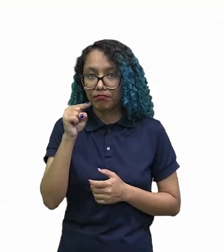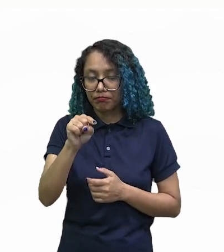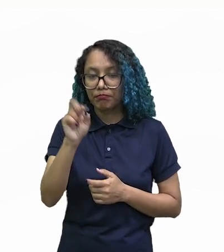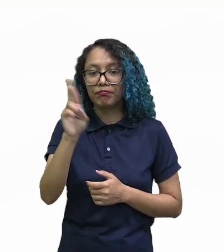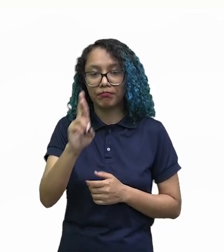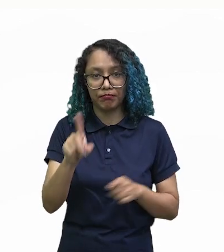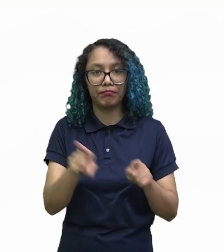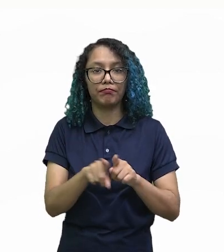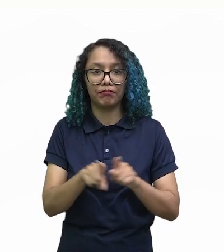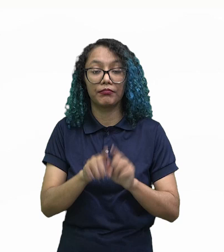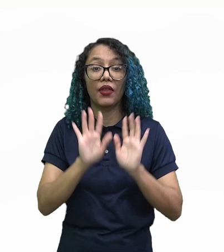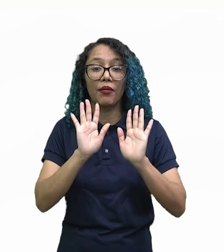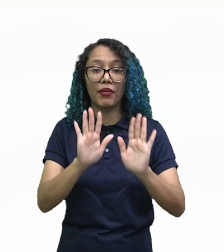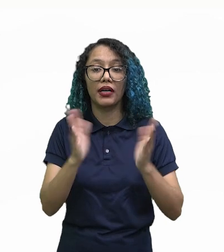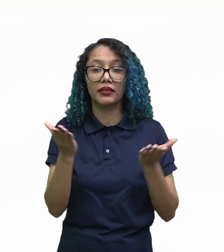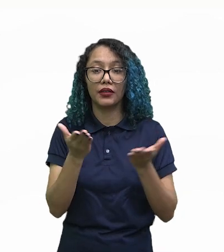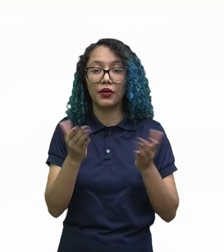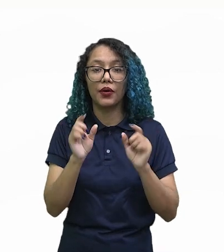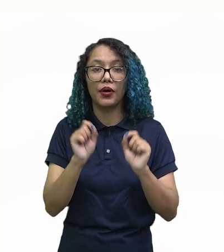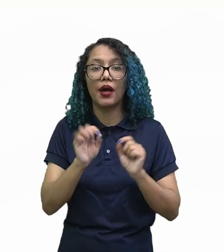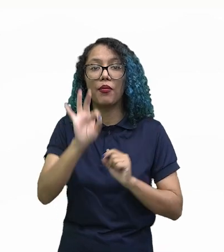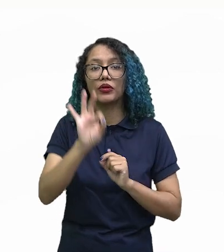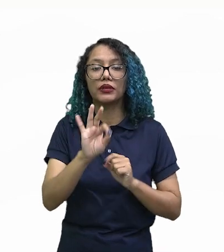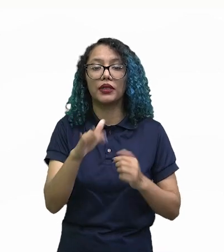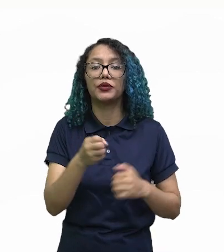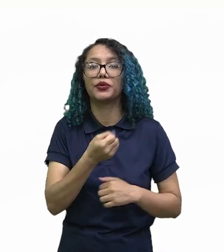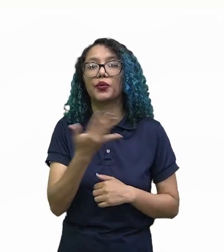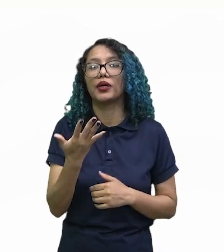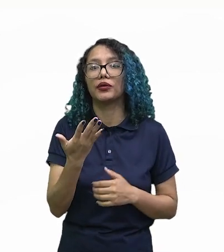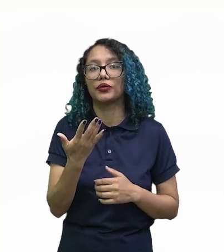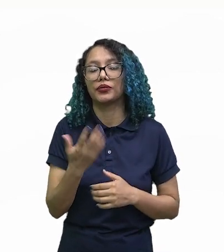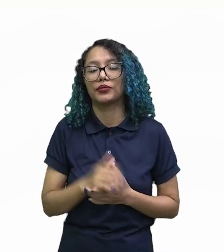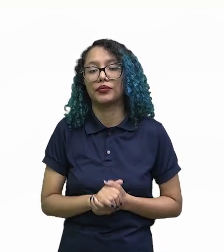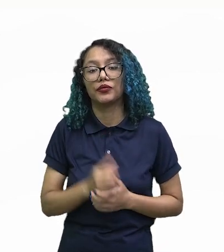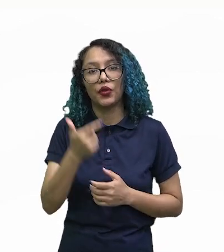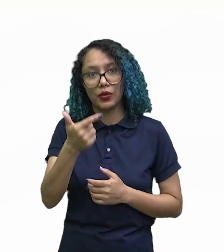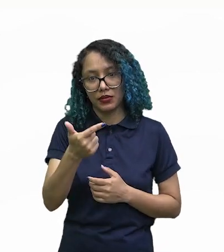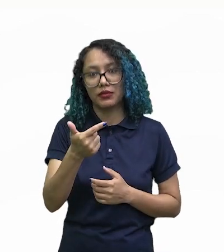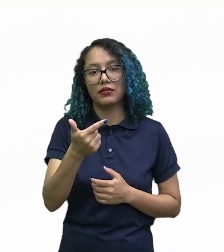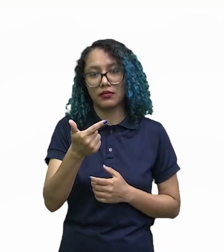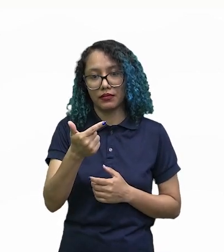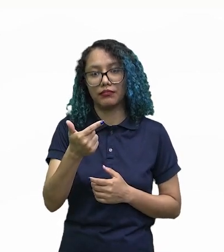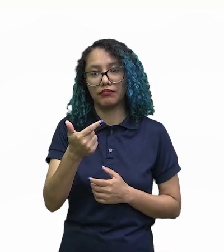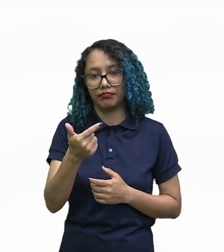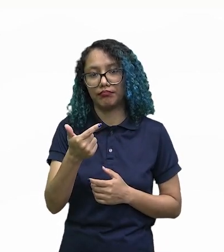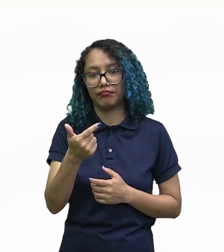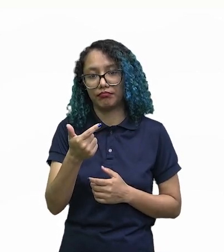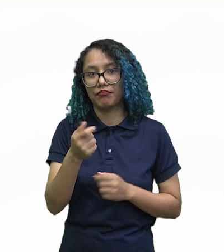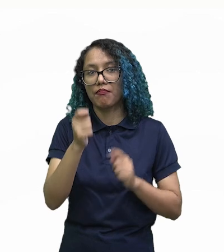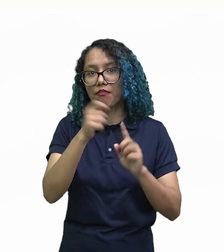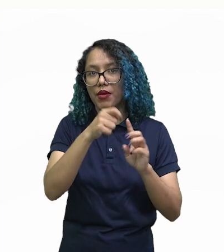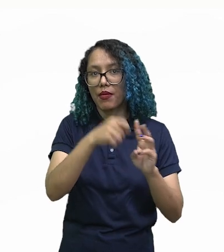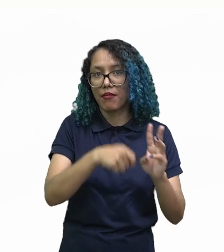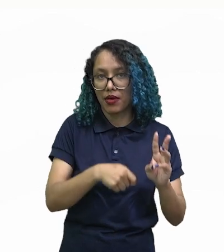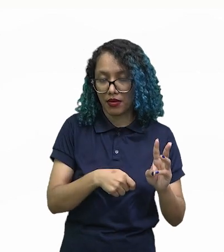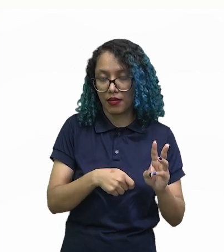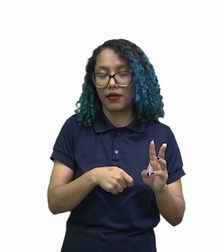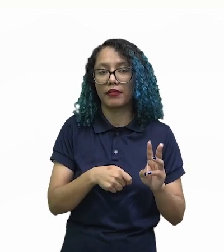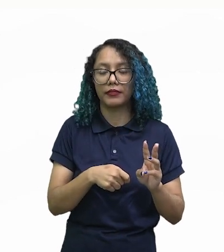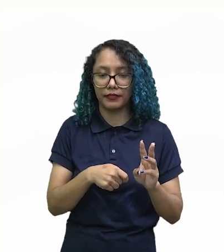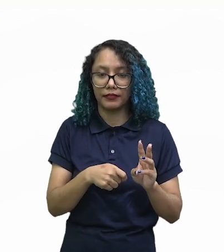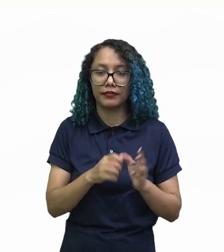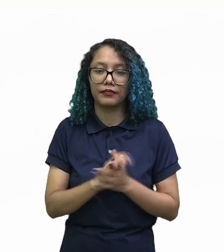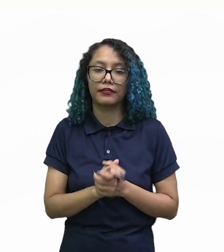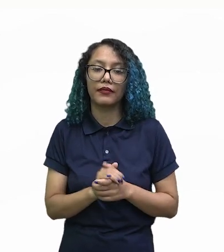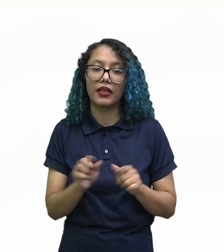R$1.000, só que agora ele vem com uma taxa diferente. Ele vem com 2% ao mês e também vai